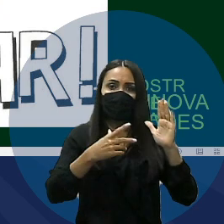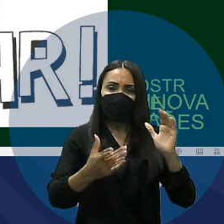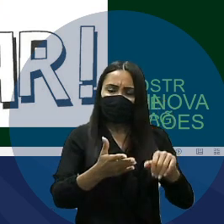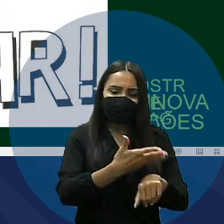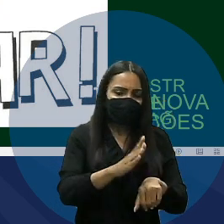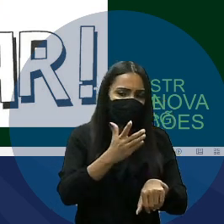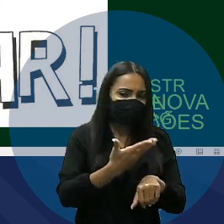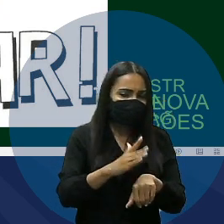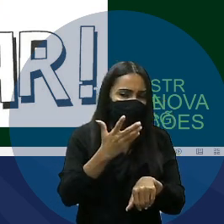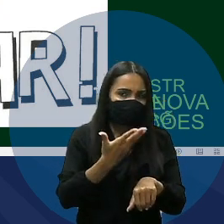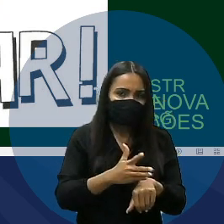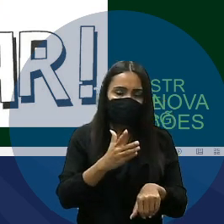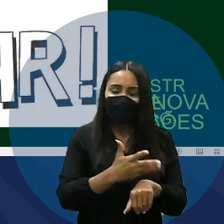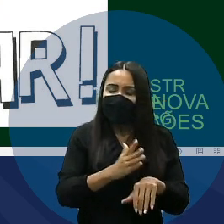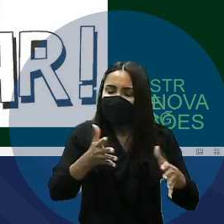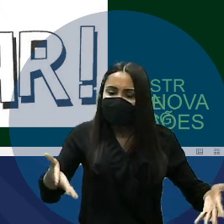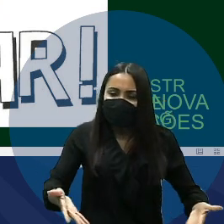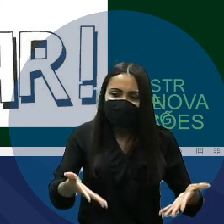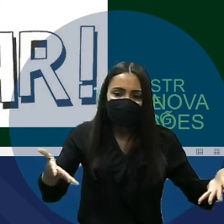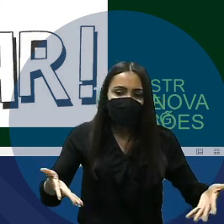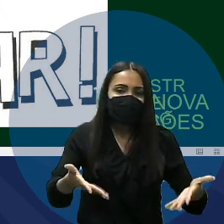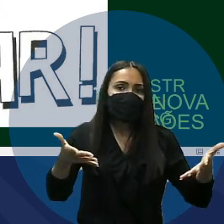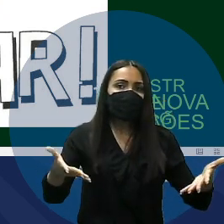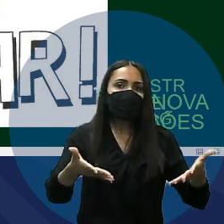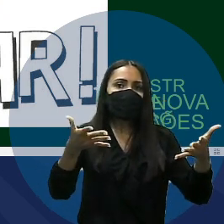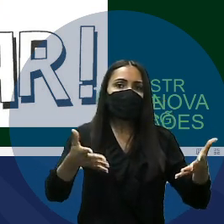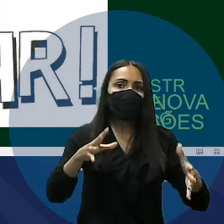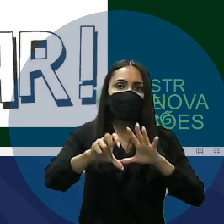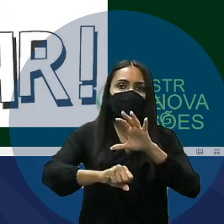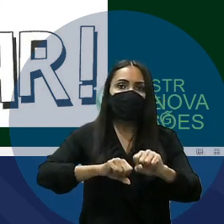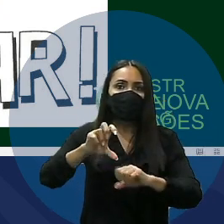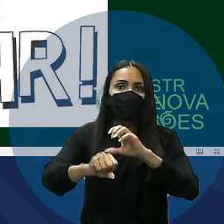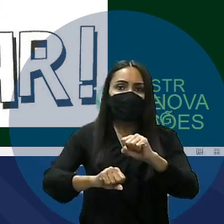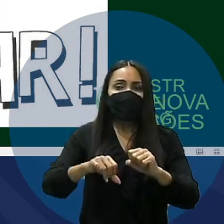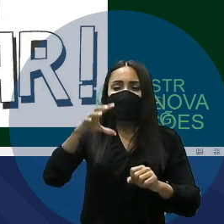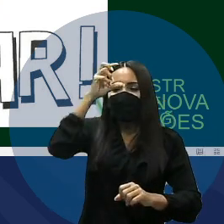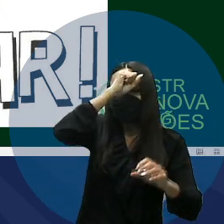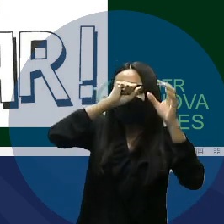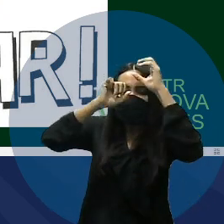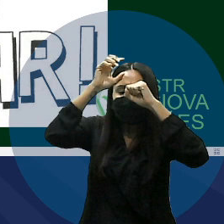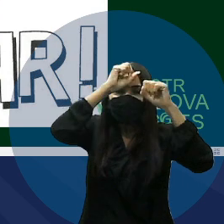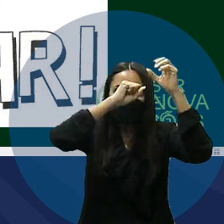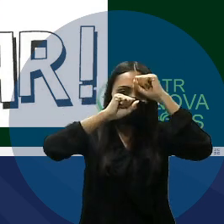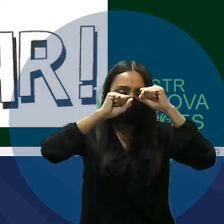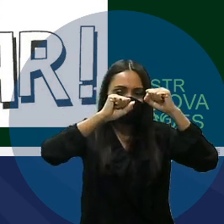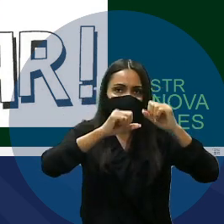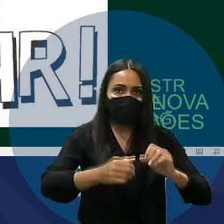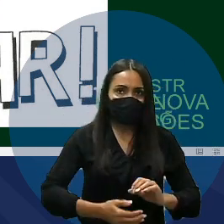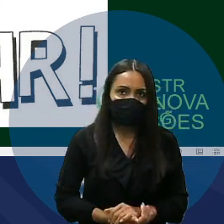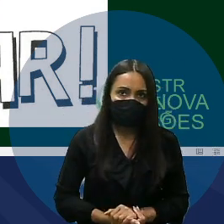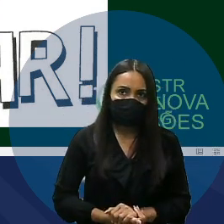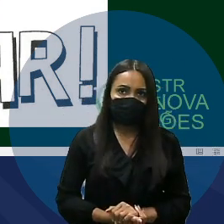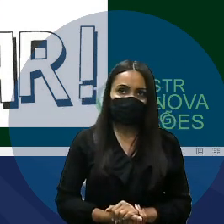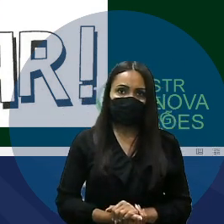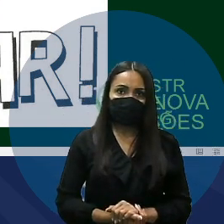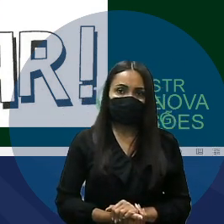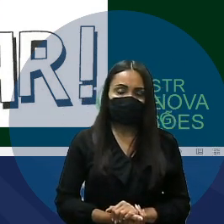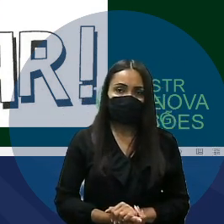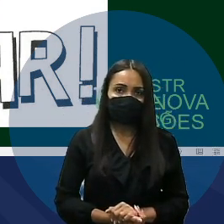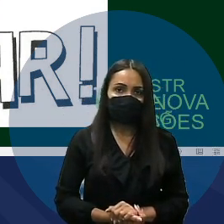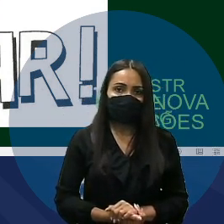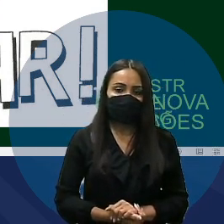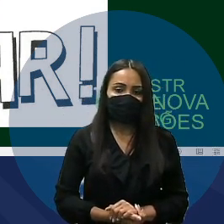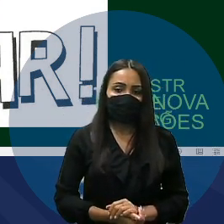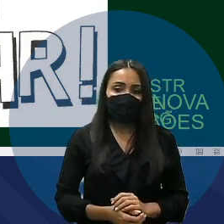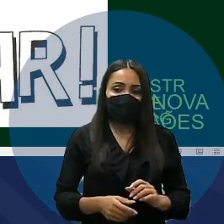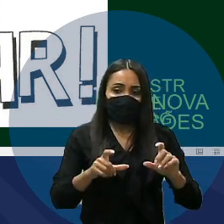ele incentiva a busca pelo conhecimento de forma mais criativa, autônoma. E essa frase que